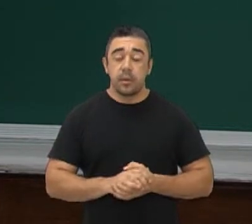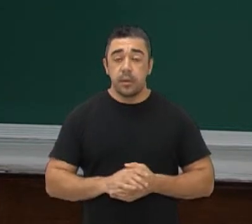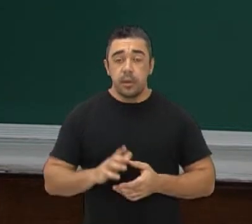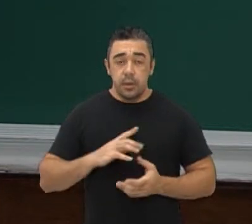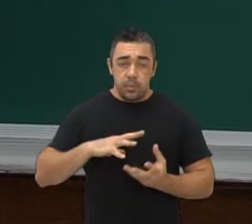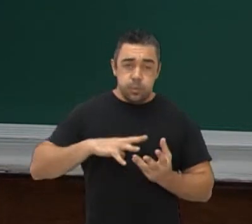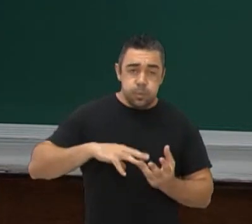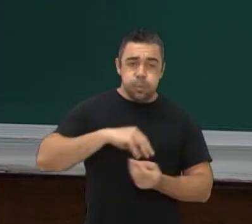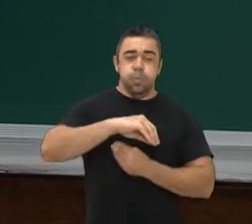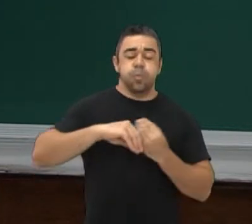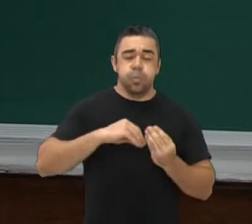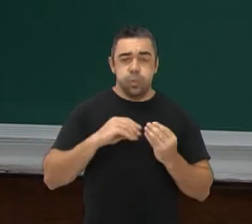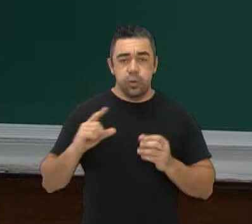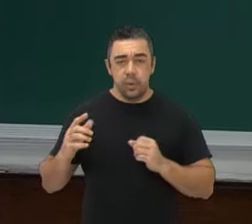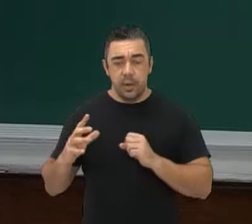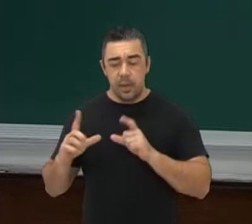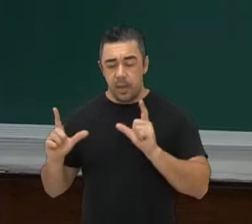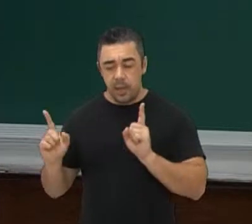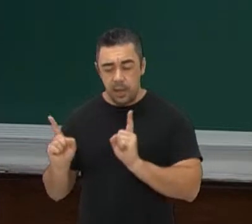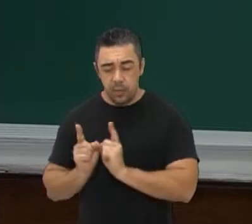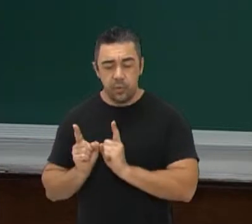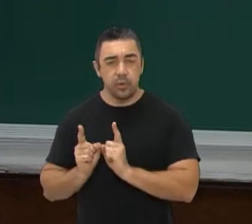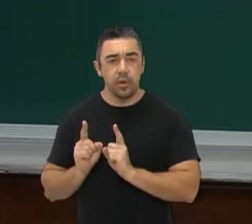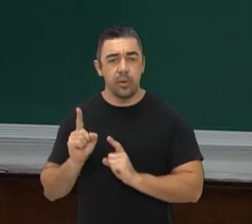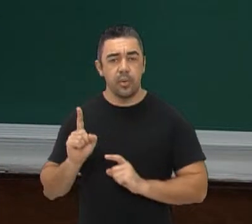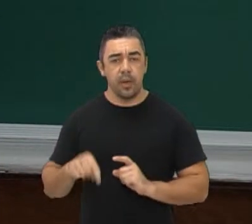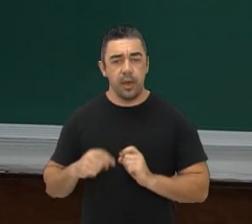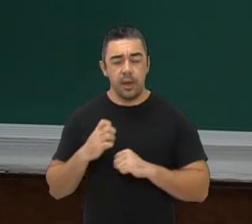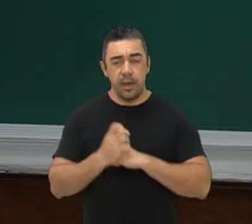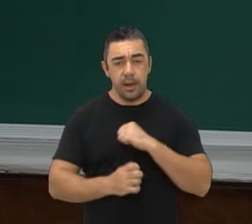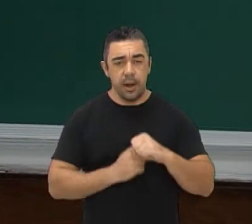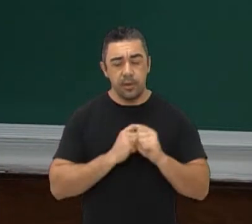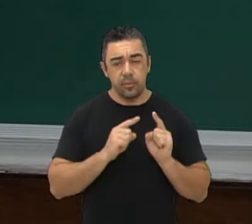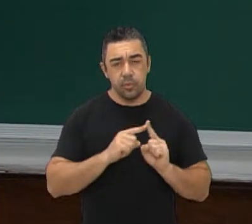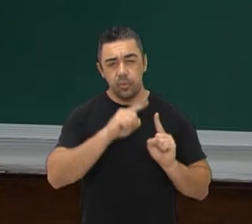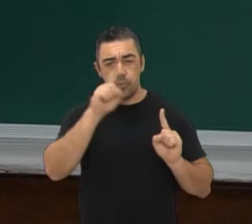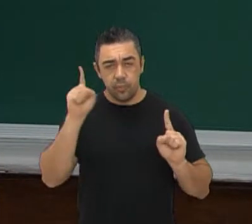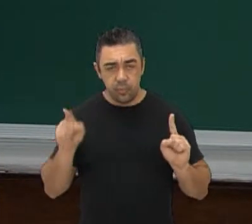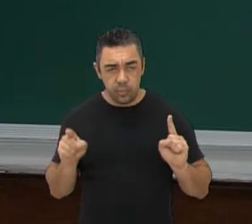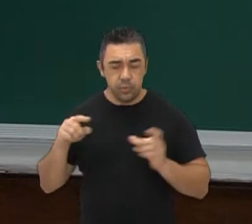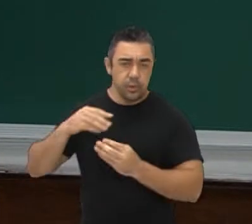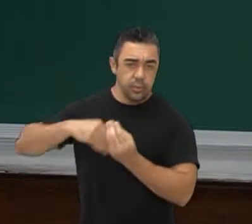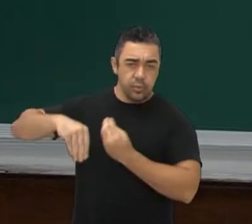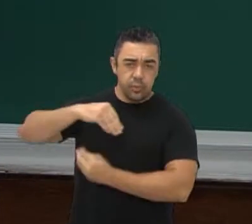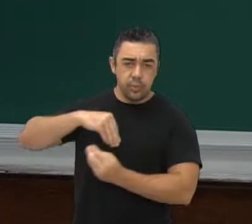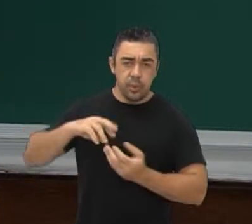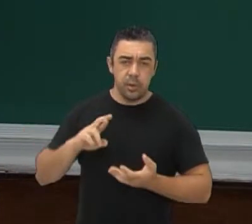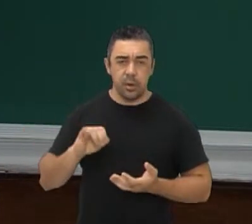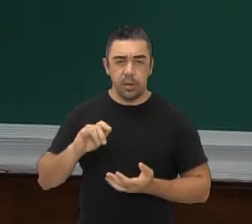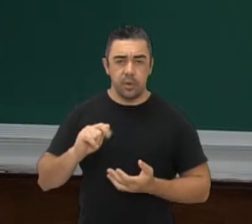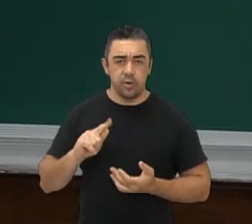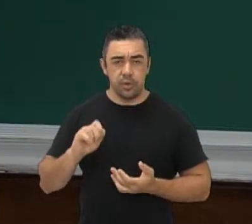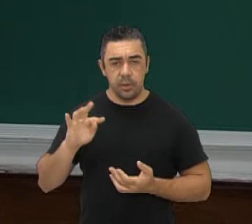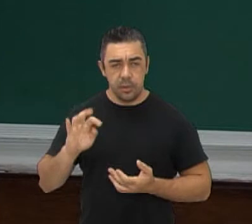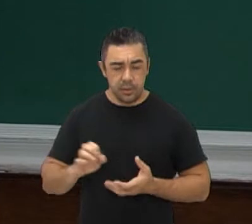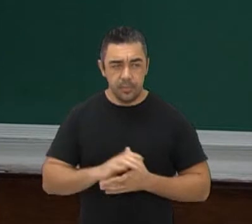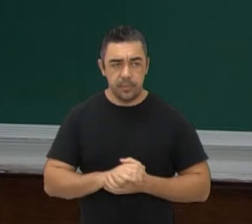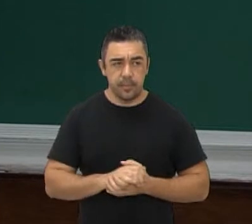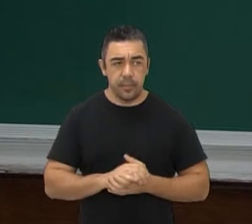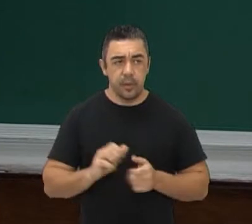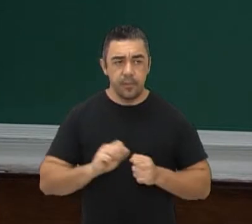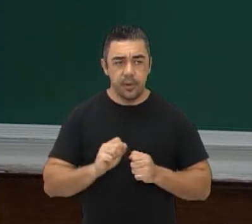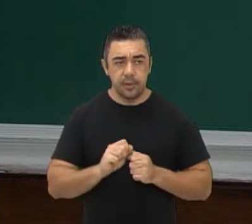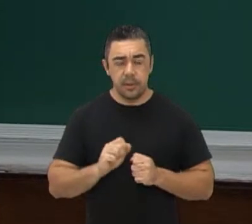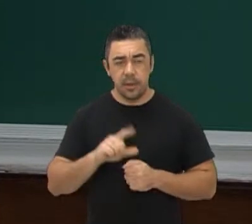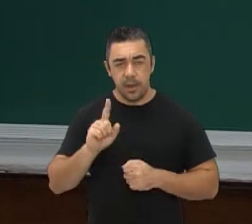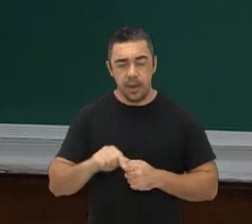a semirreação de redução, o elétron vai aparecer no lado dos reagentes, certo? Se eu preciso escrever a reação global da